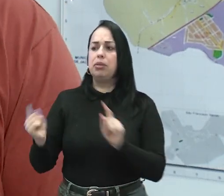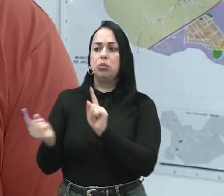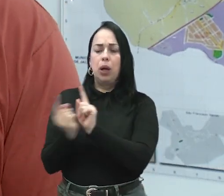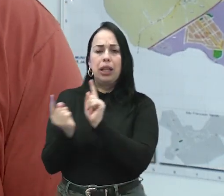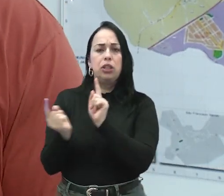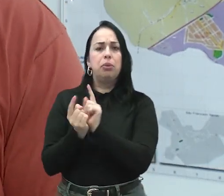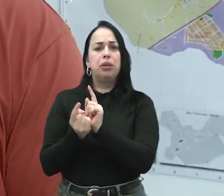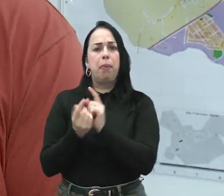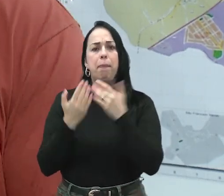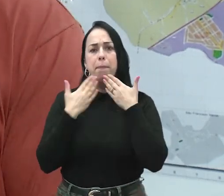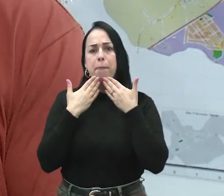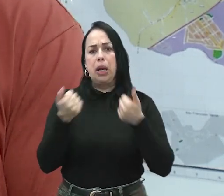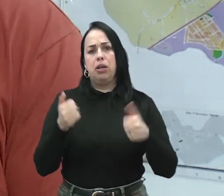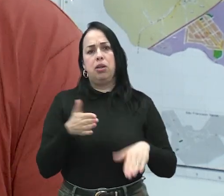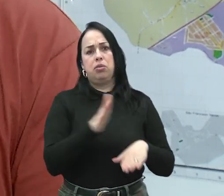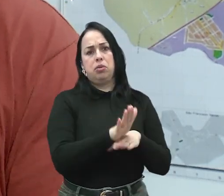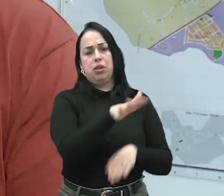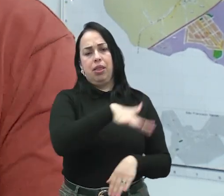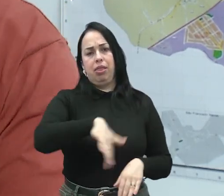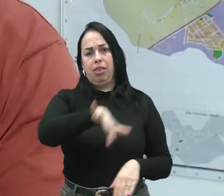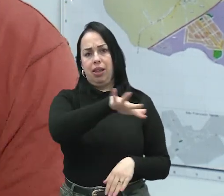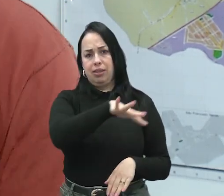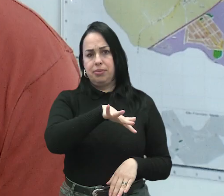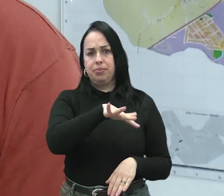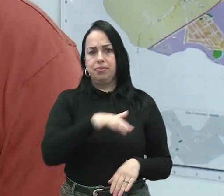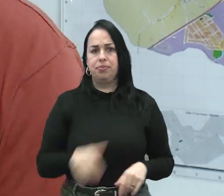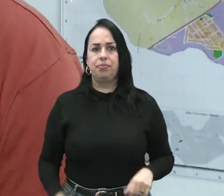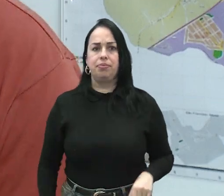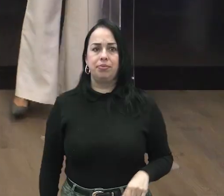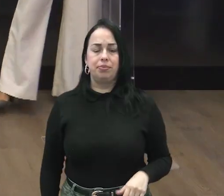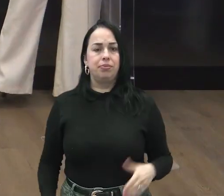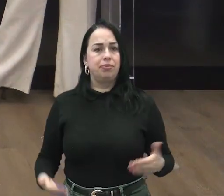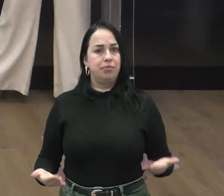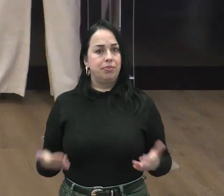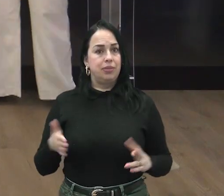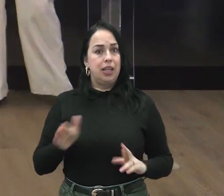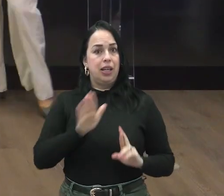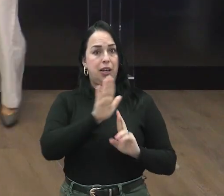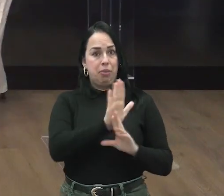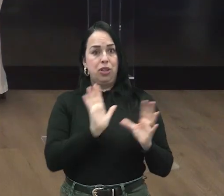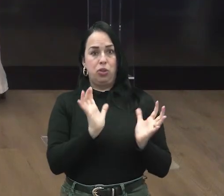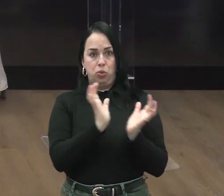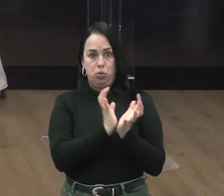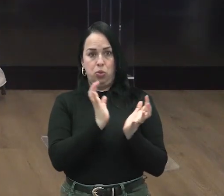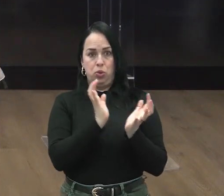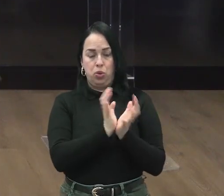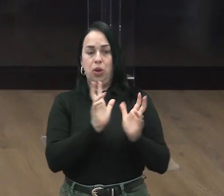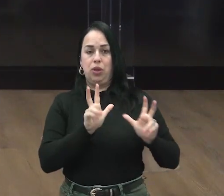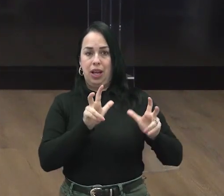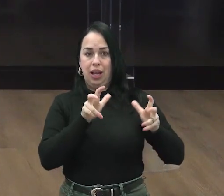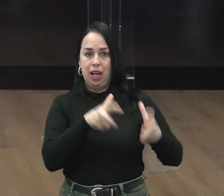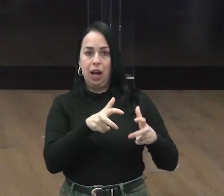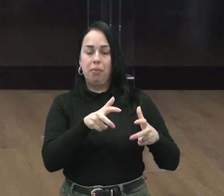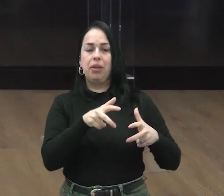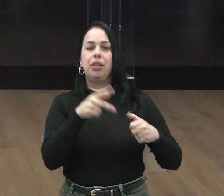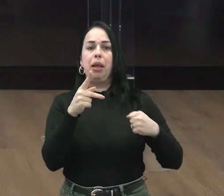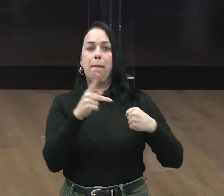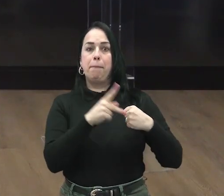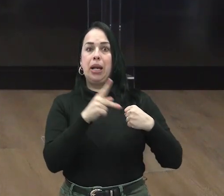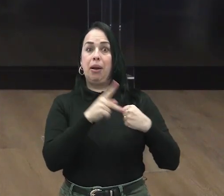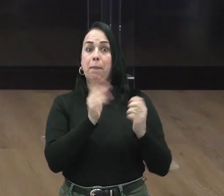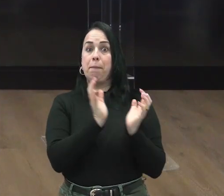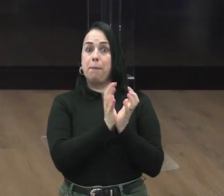ofertar cada vez mais os munícipes na questão de serviço na saúde. Representantes da Câmara Municipal de Petrolina, cidade